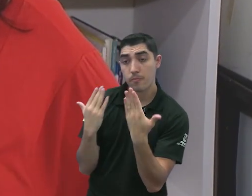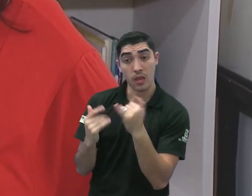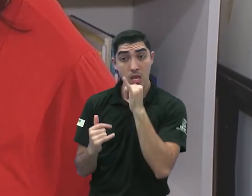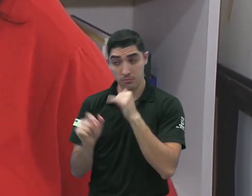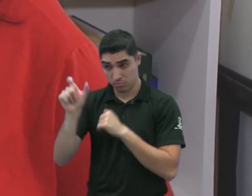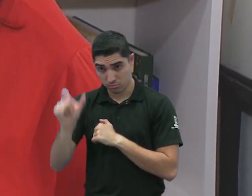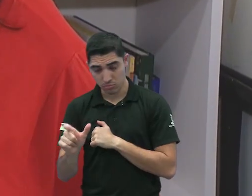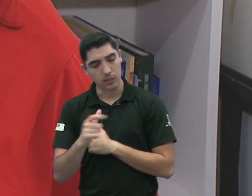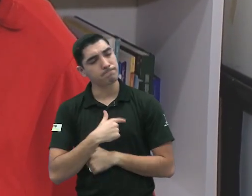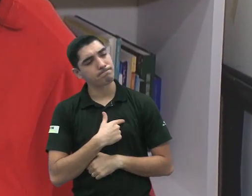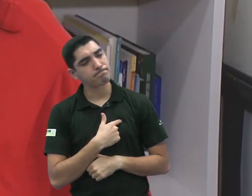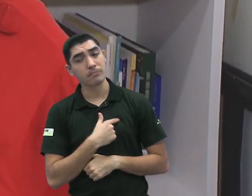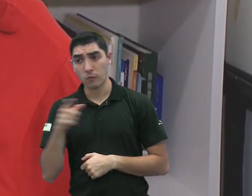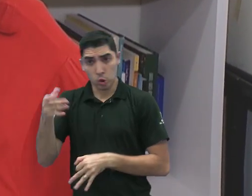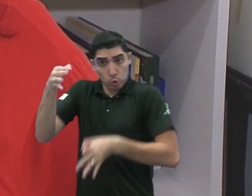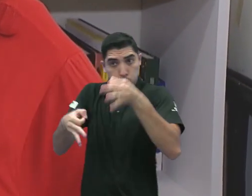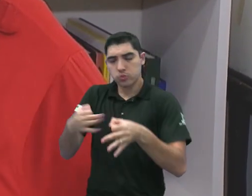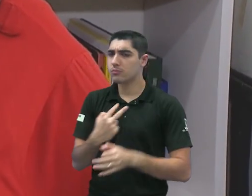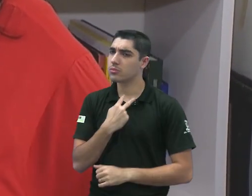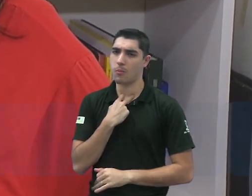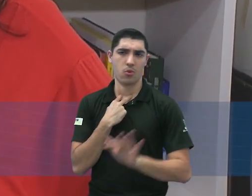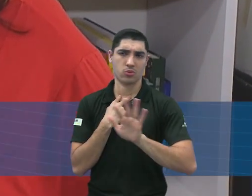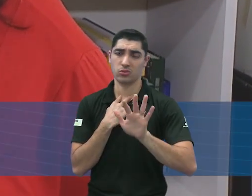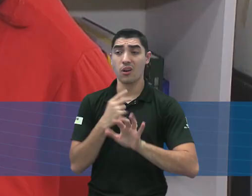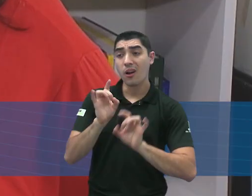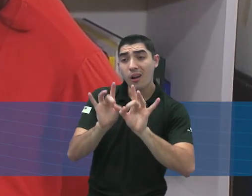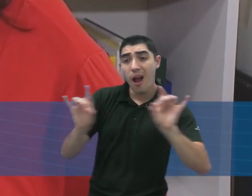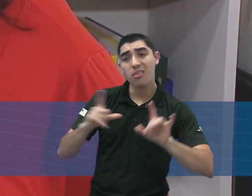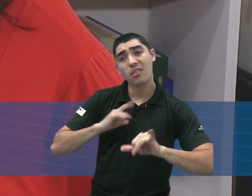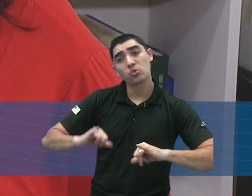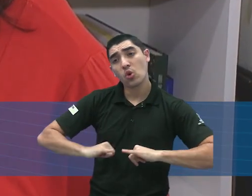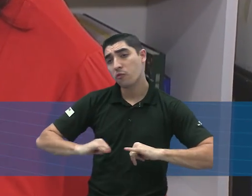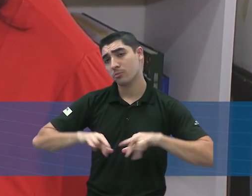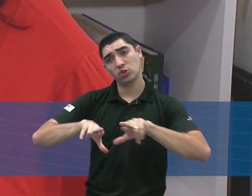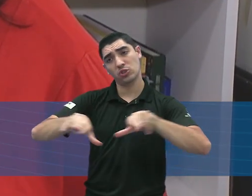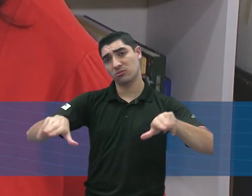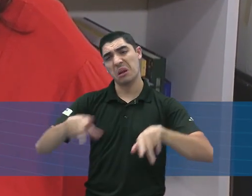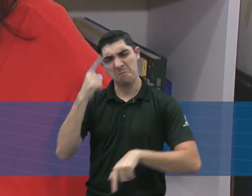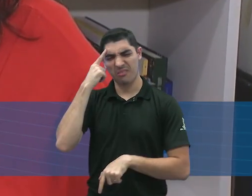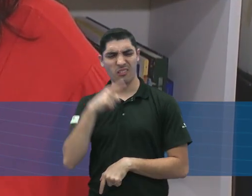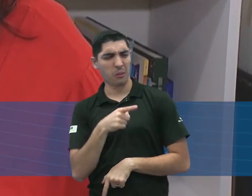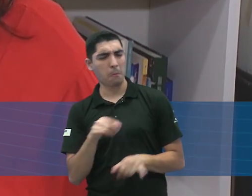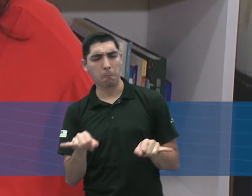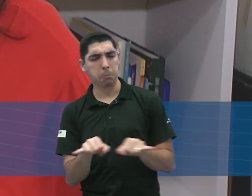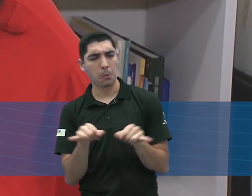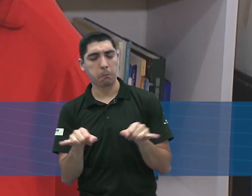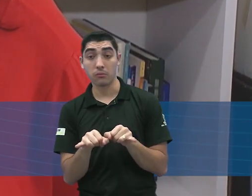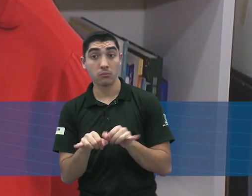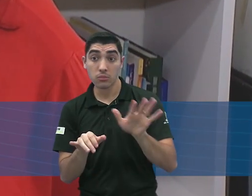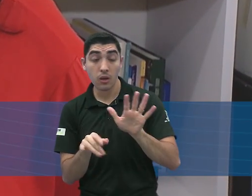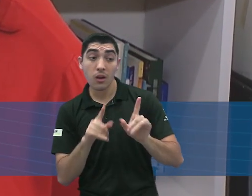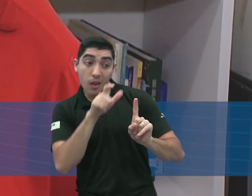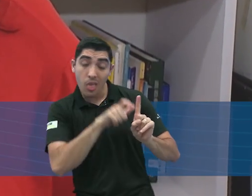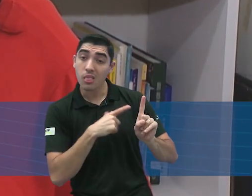ouvir, não julgar o que está sendo escutado, né? O sofrimento é individual de cada um. Pode parecer banal para quem escuta, mas